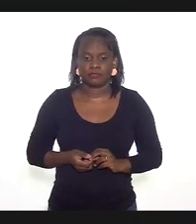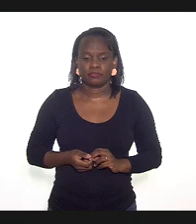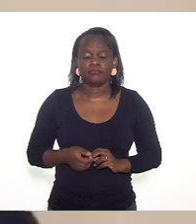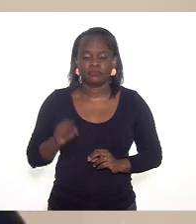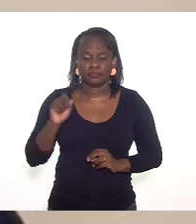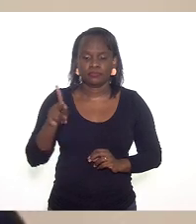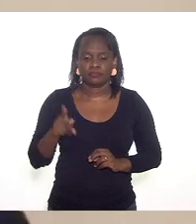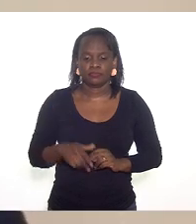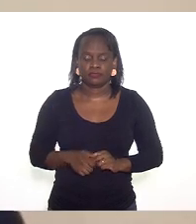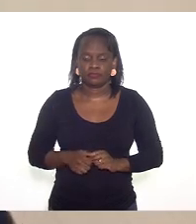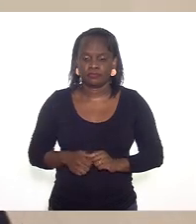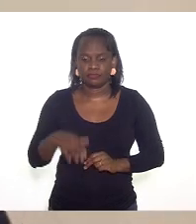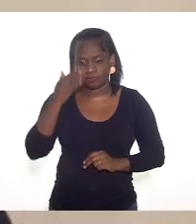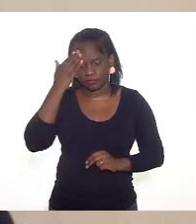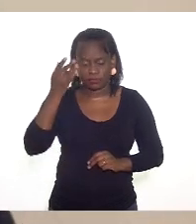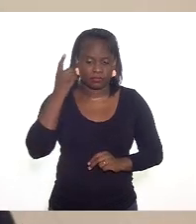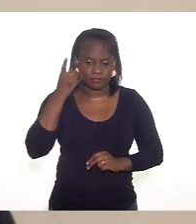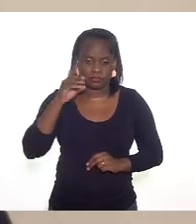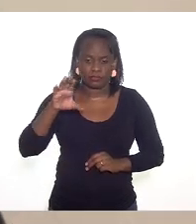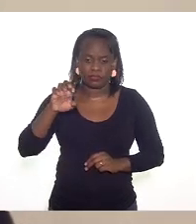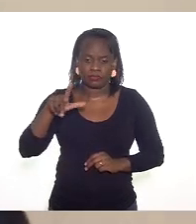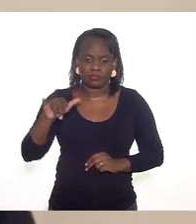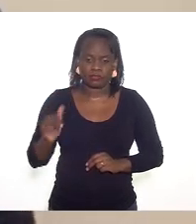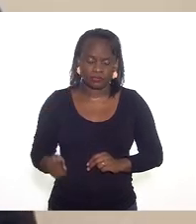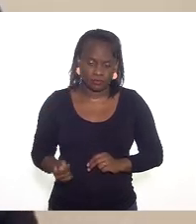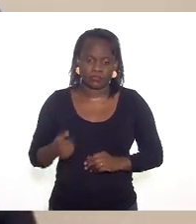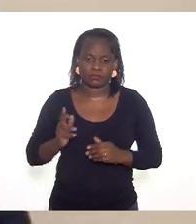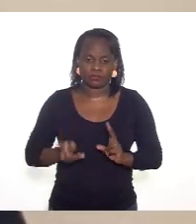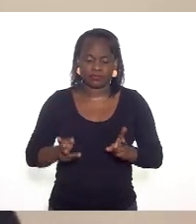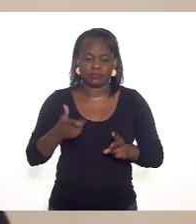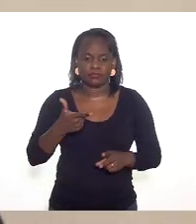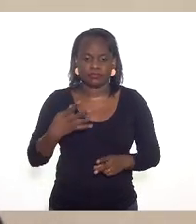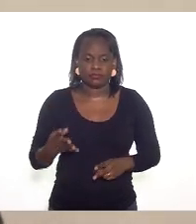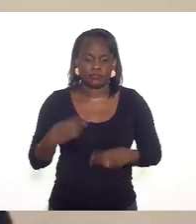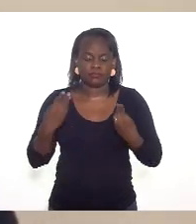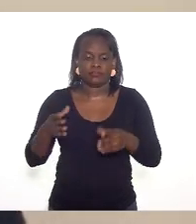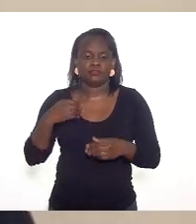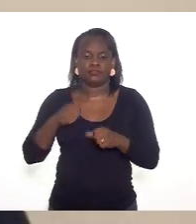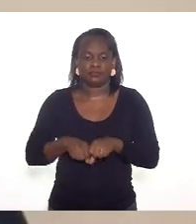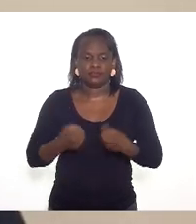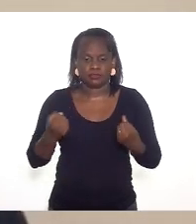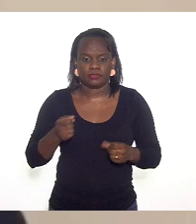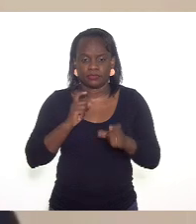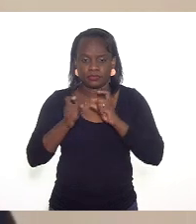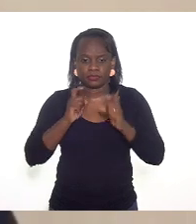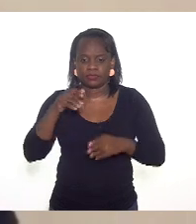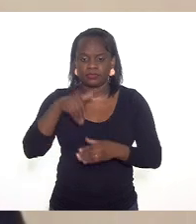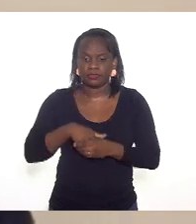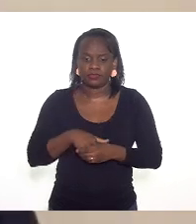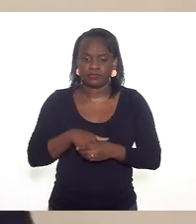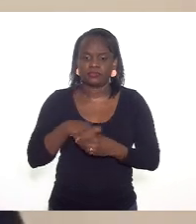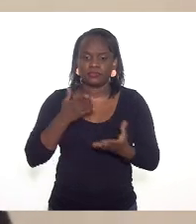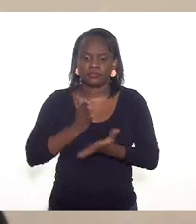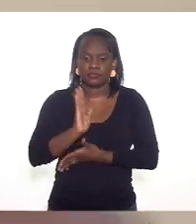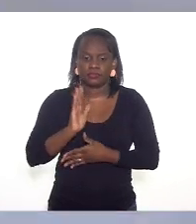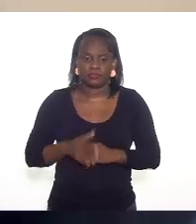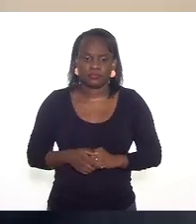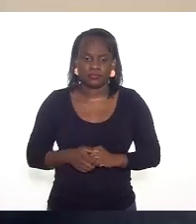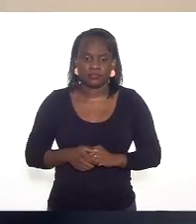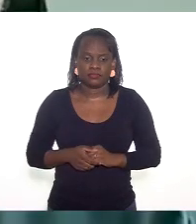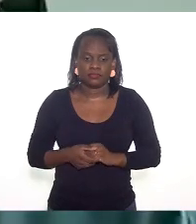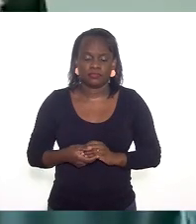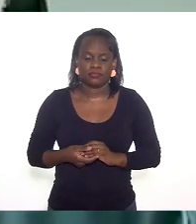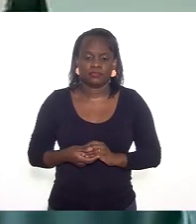Ok. Obrigado, deputada Célia. Então, avançamos o 24, parecer pela prejudicabilidade, em discussão e em votação, aprovado.